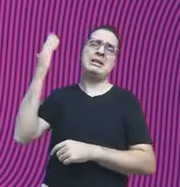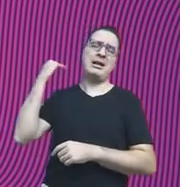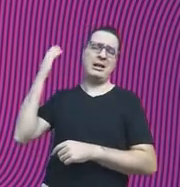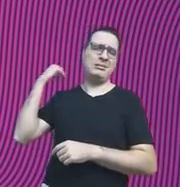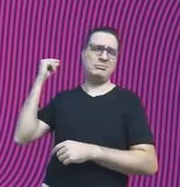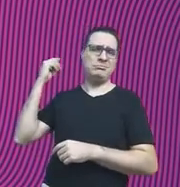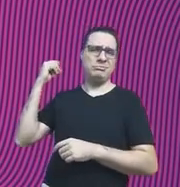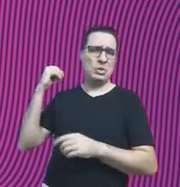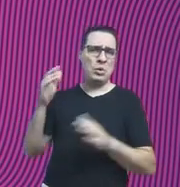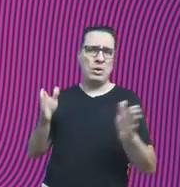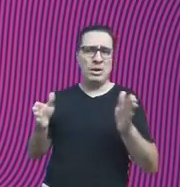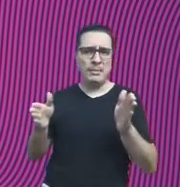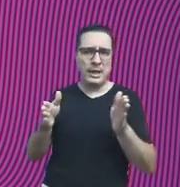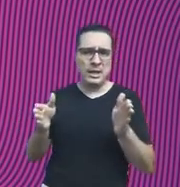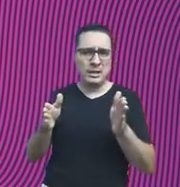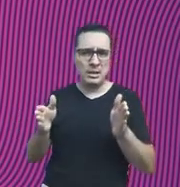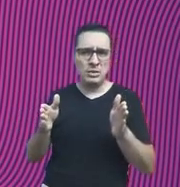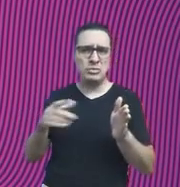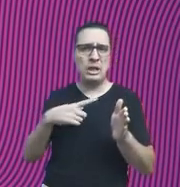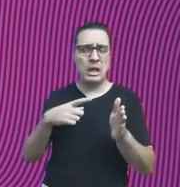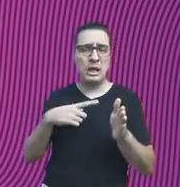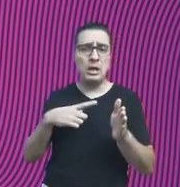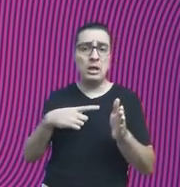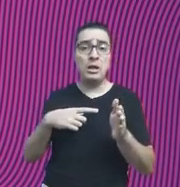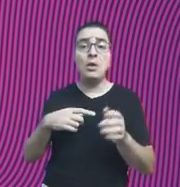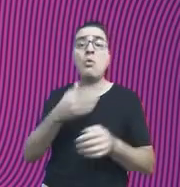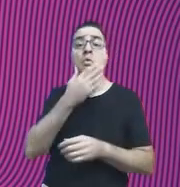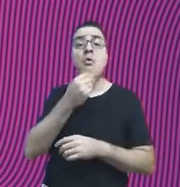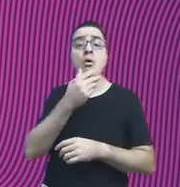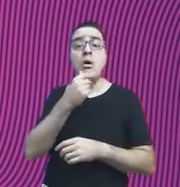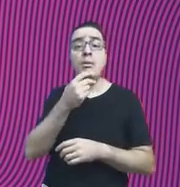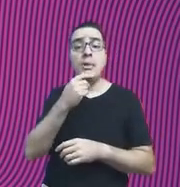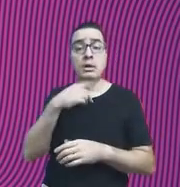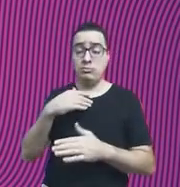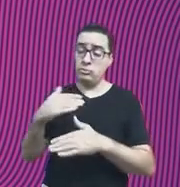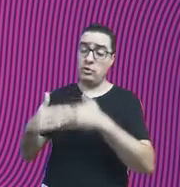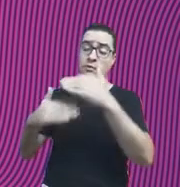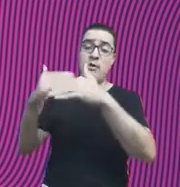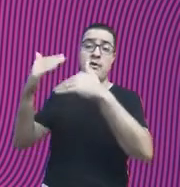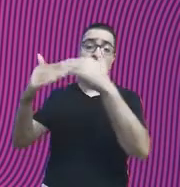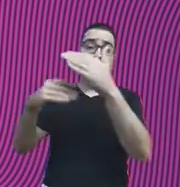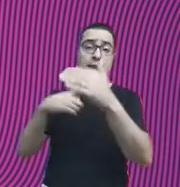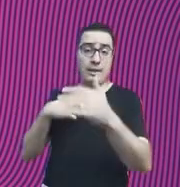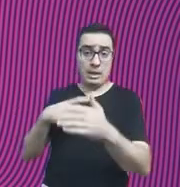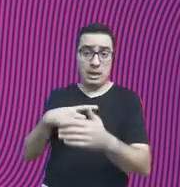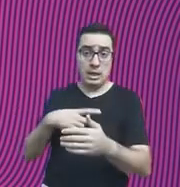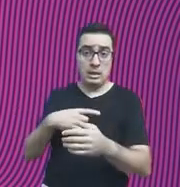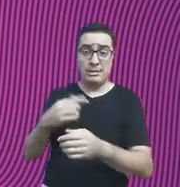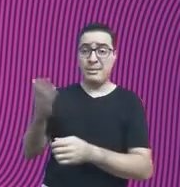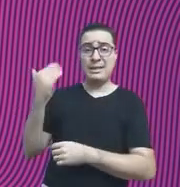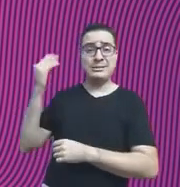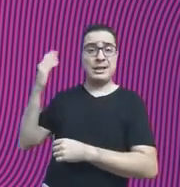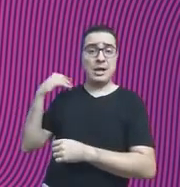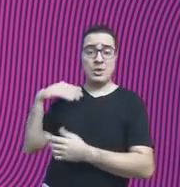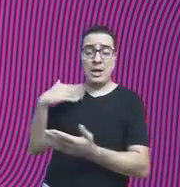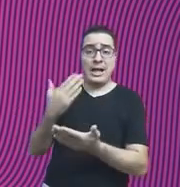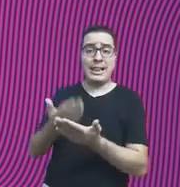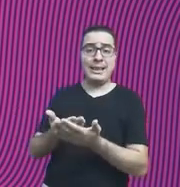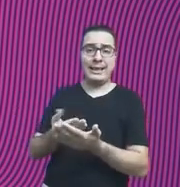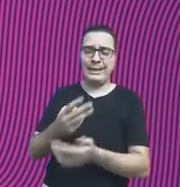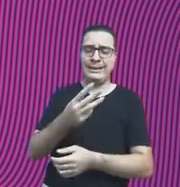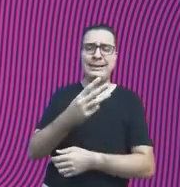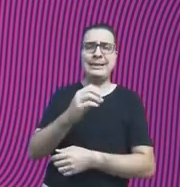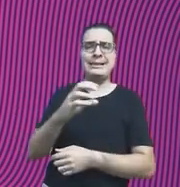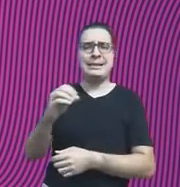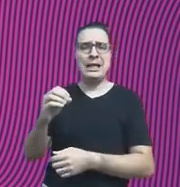no período quaternário, em que o homem começa a se desenvolver, de lá até 300, 400 mil anos antes de